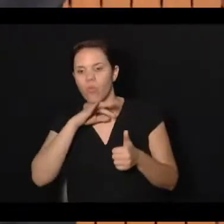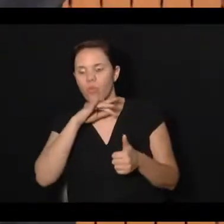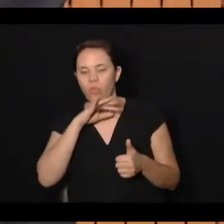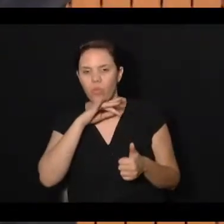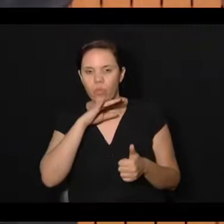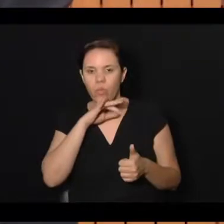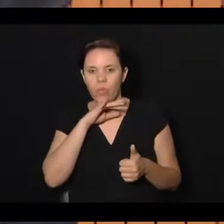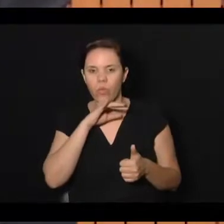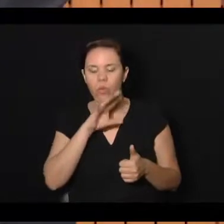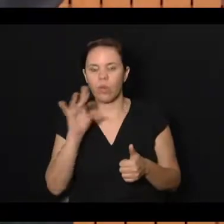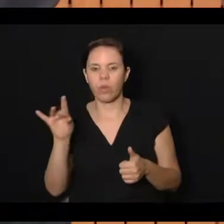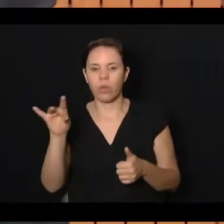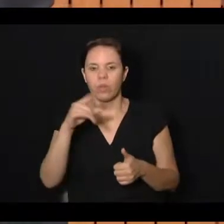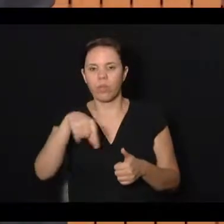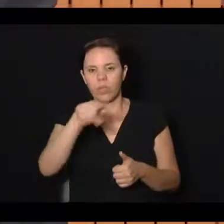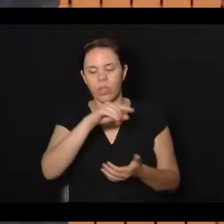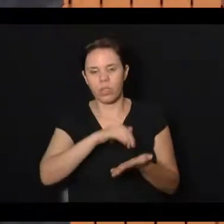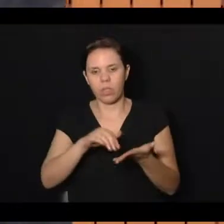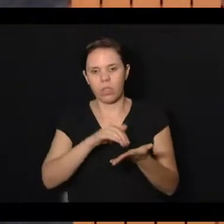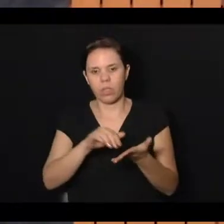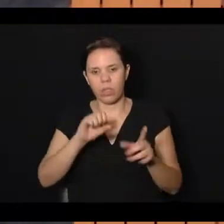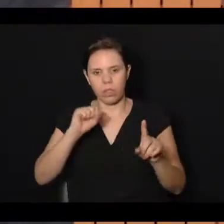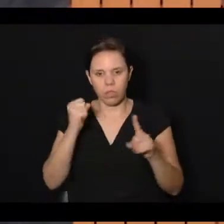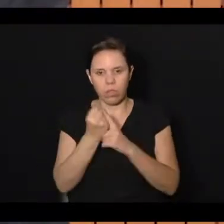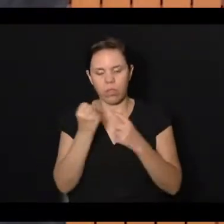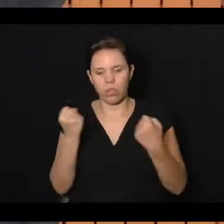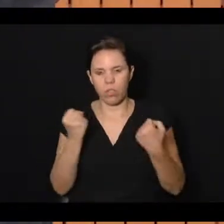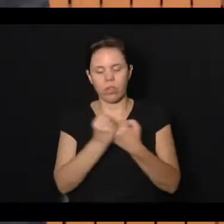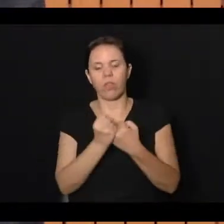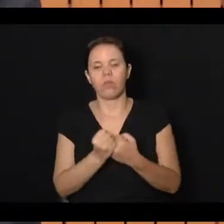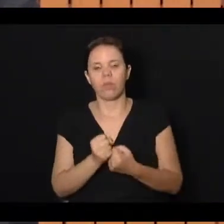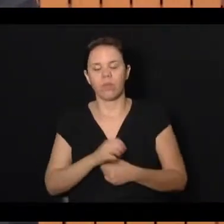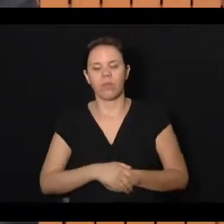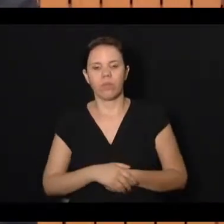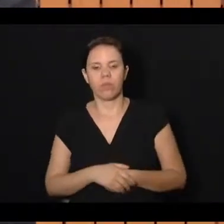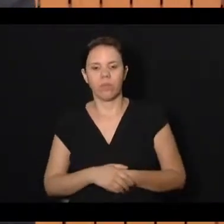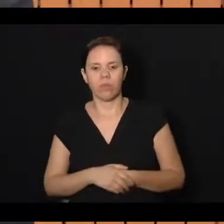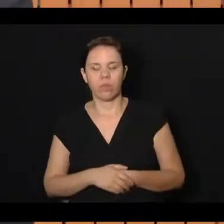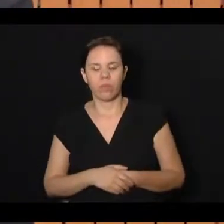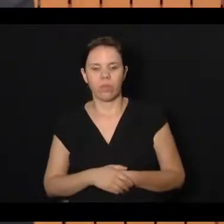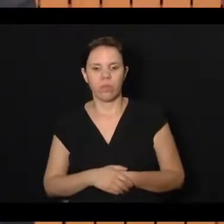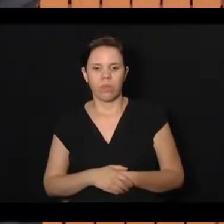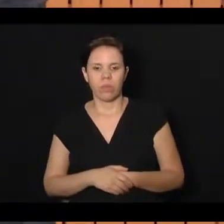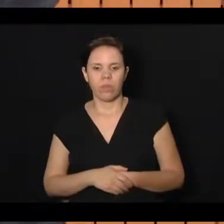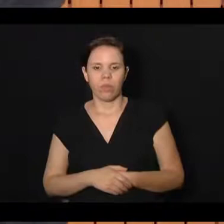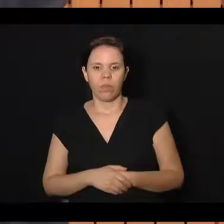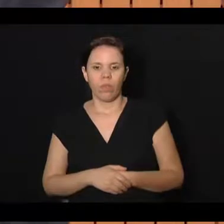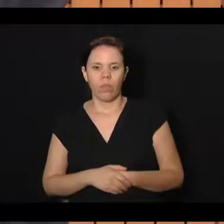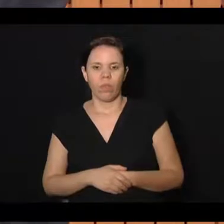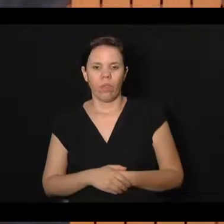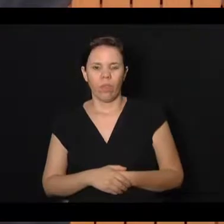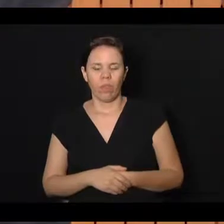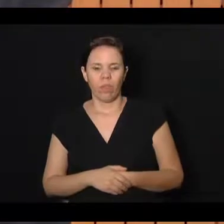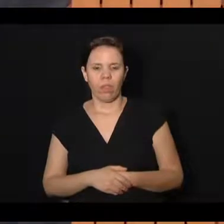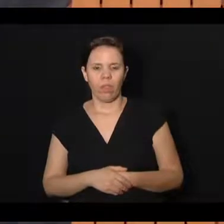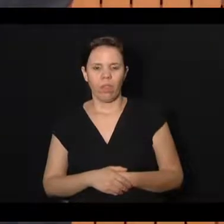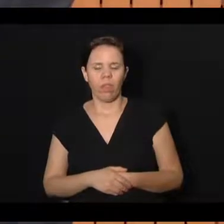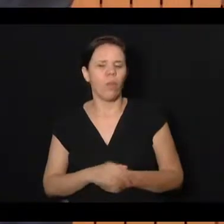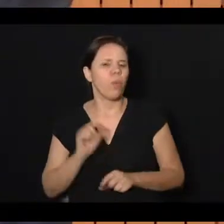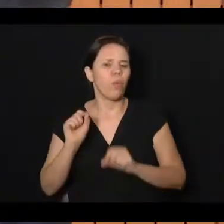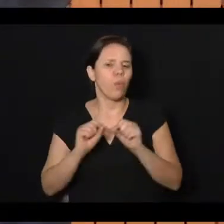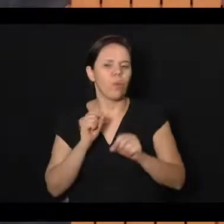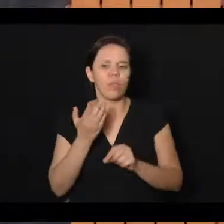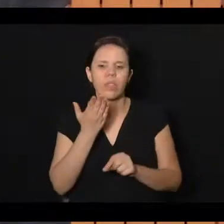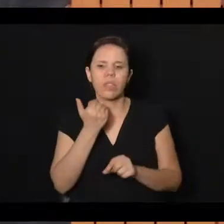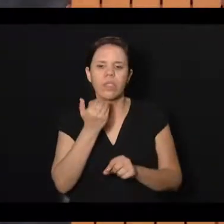vou fazer pra vocês estão na fila da assistência social com relação à a ao fato da alimentação